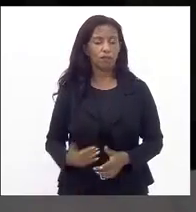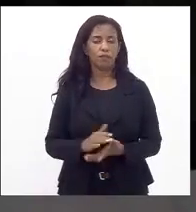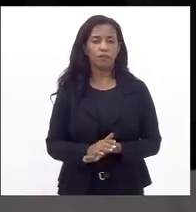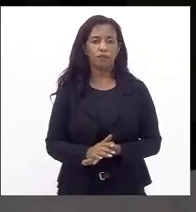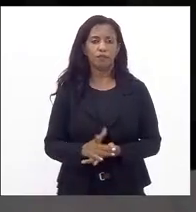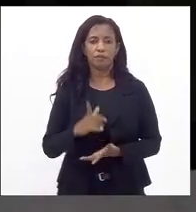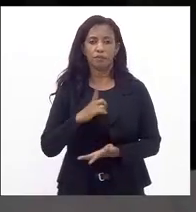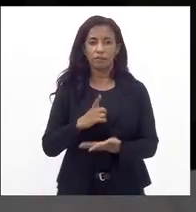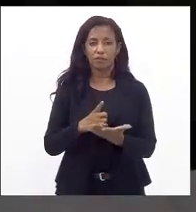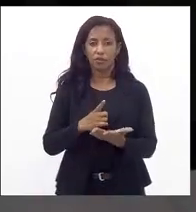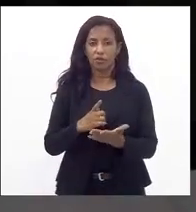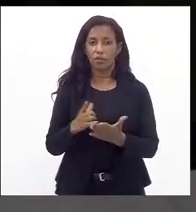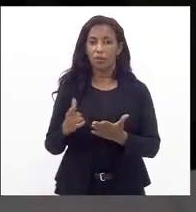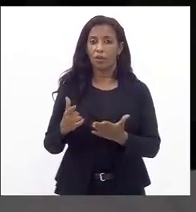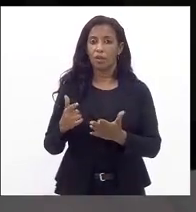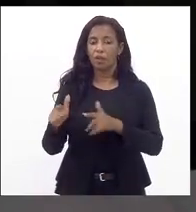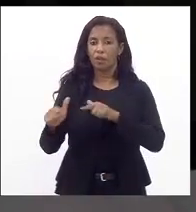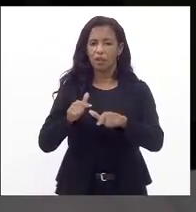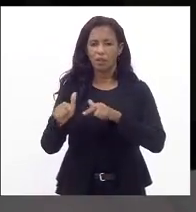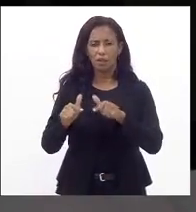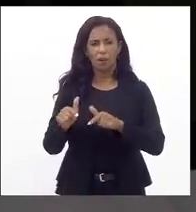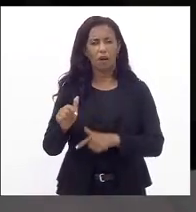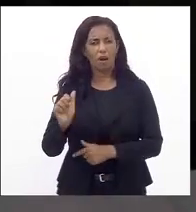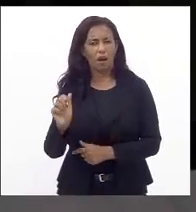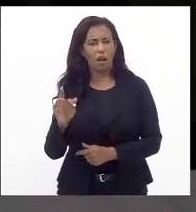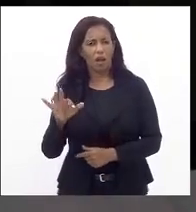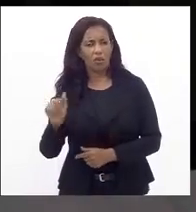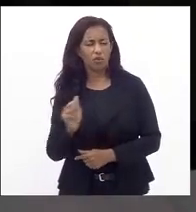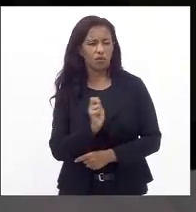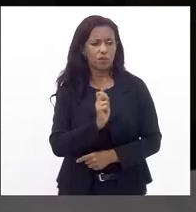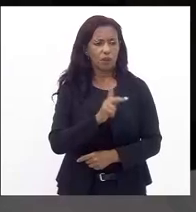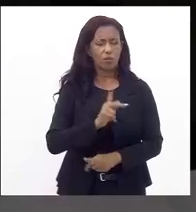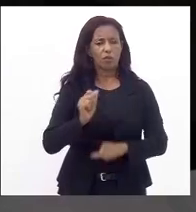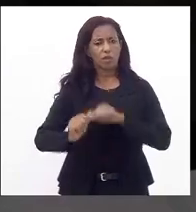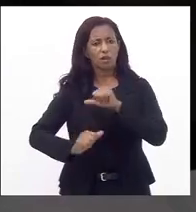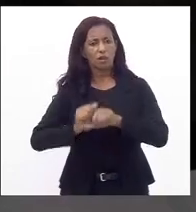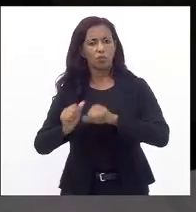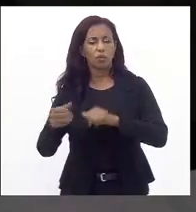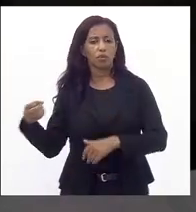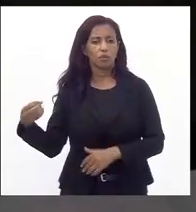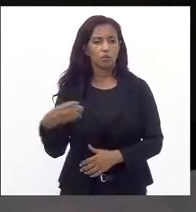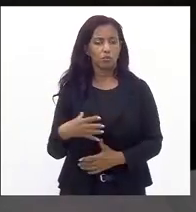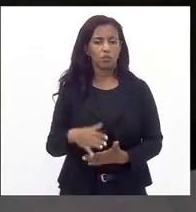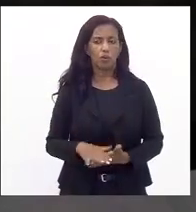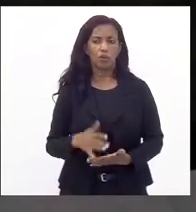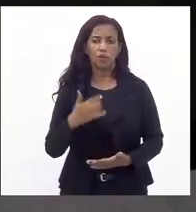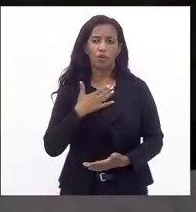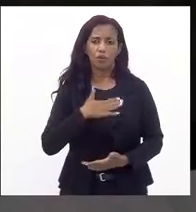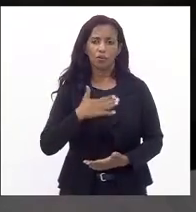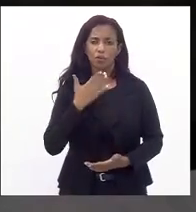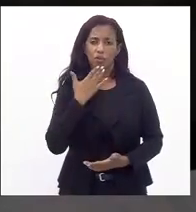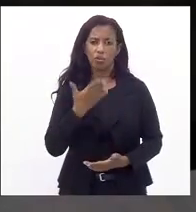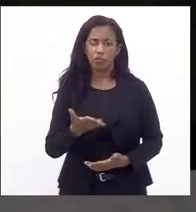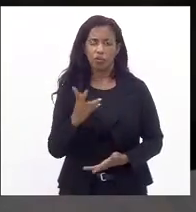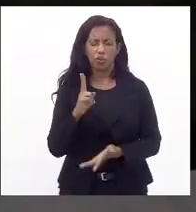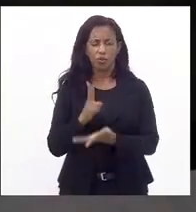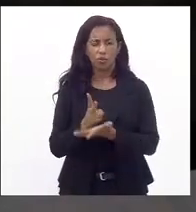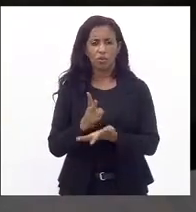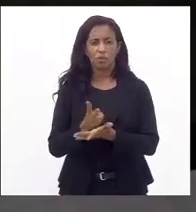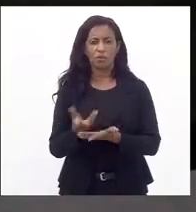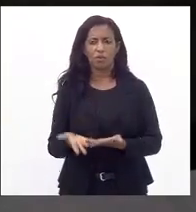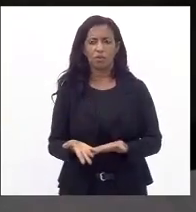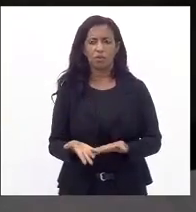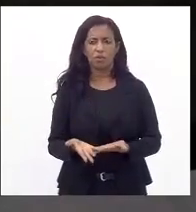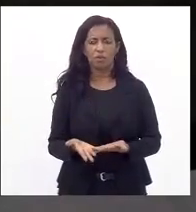que estão em atividade aqueles inativos e fazendo mudança para os novos Eu gostaria de pedir com esse mesmo